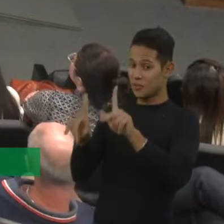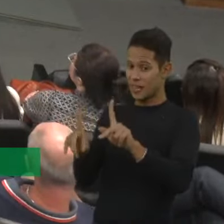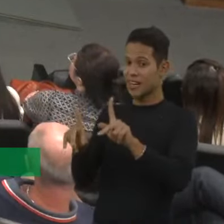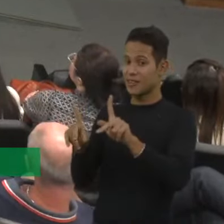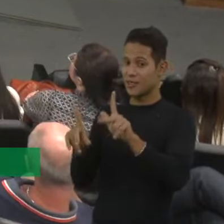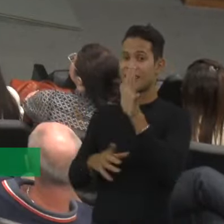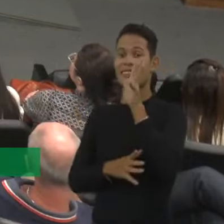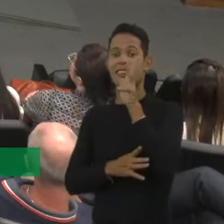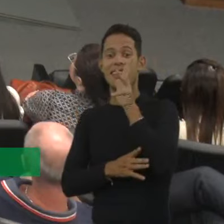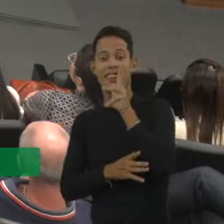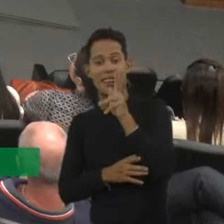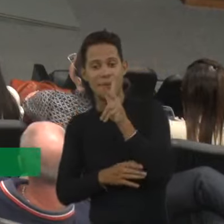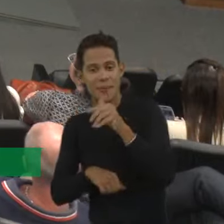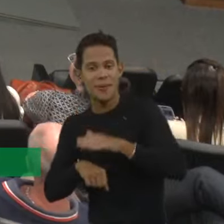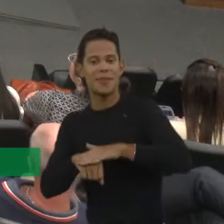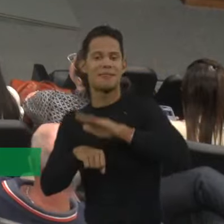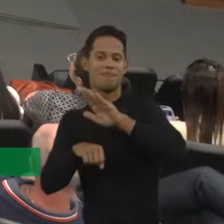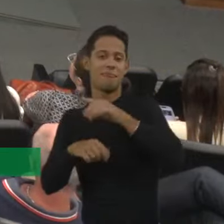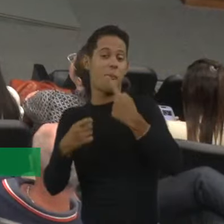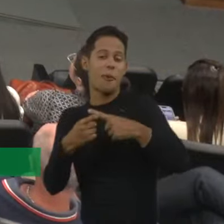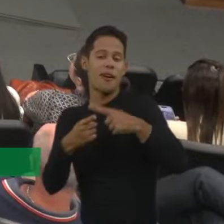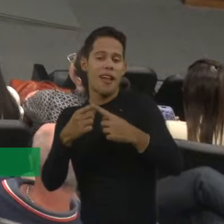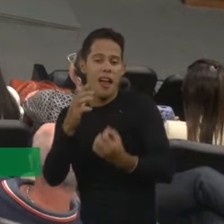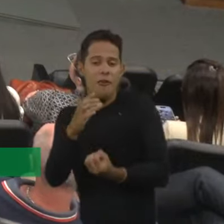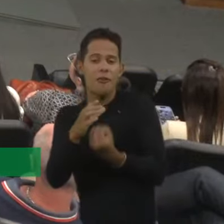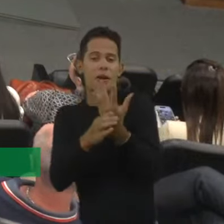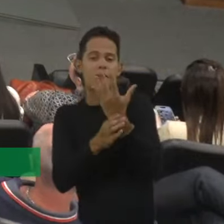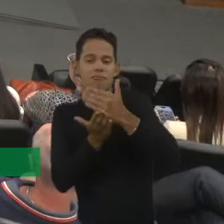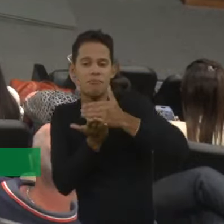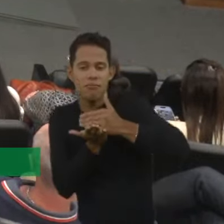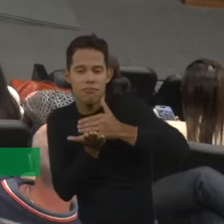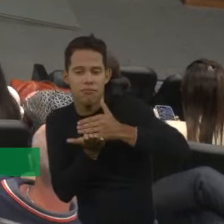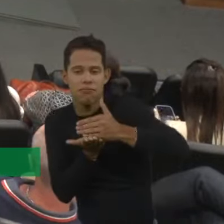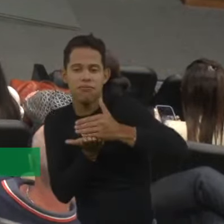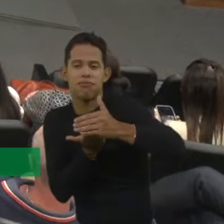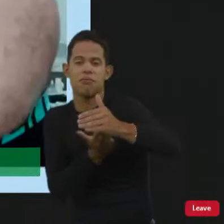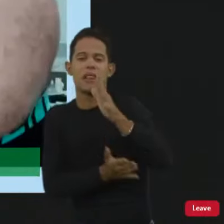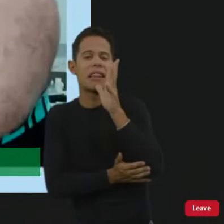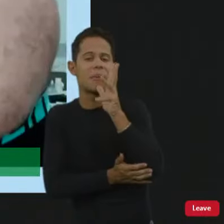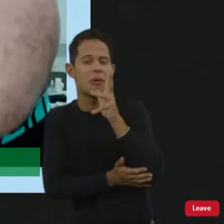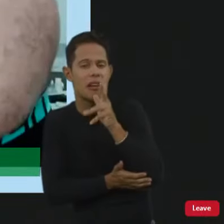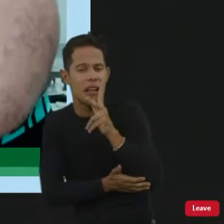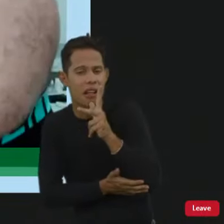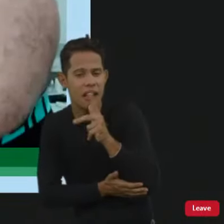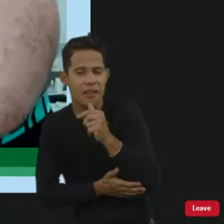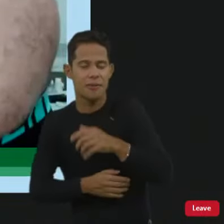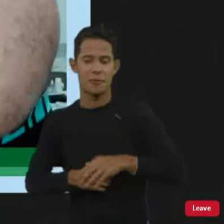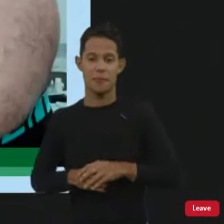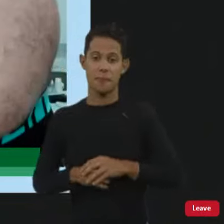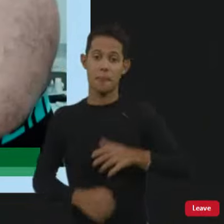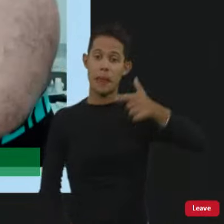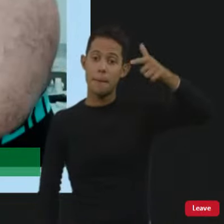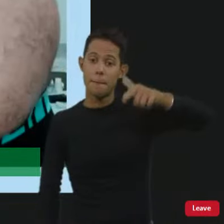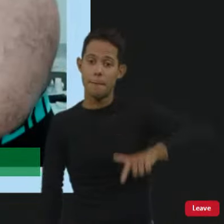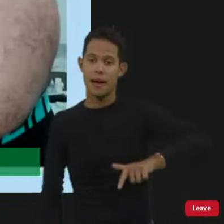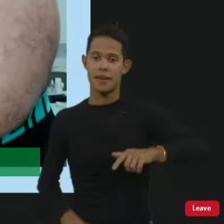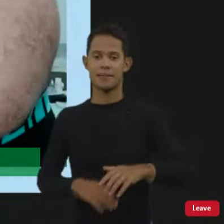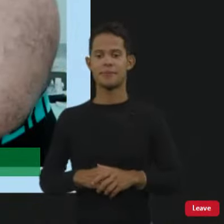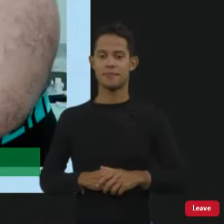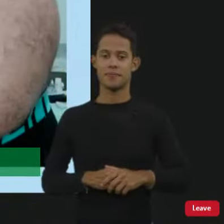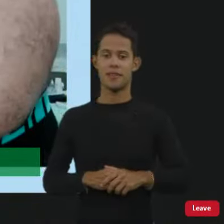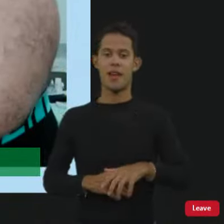dessa formação lenta e reabsorção lenta. O acometimento é geral, né? Então,